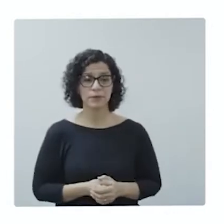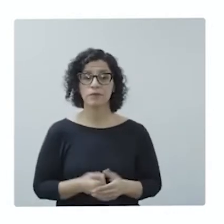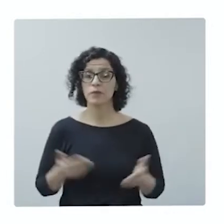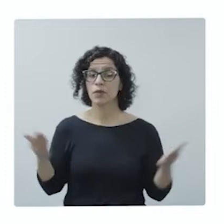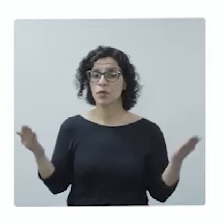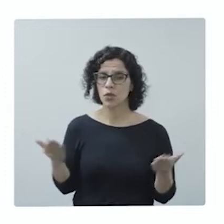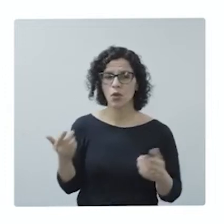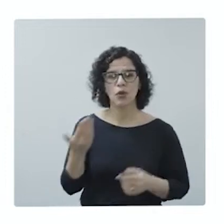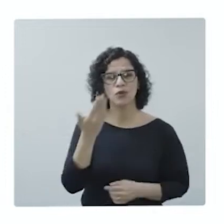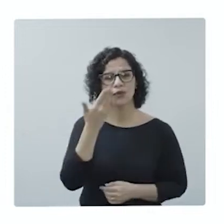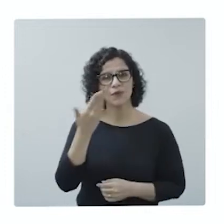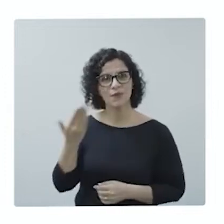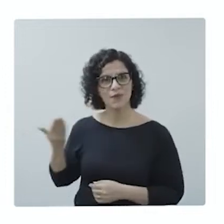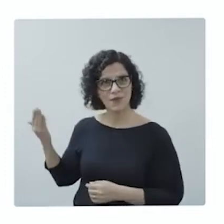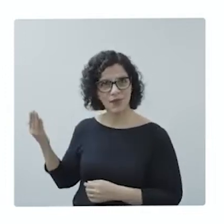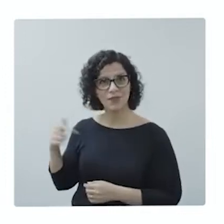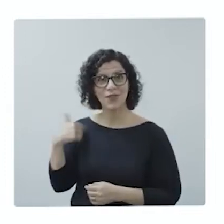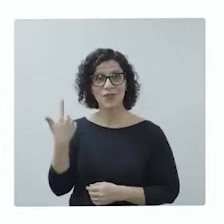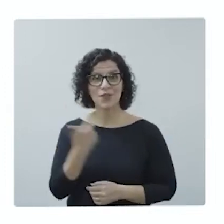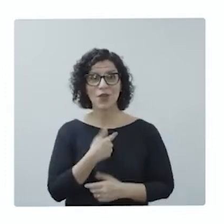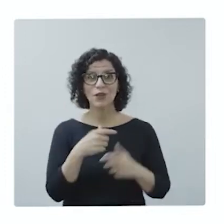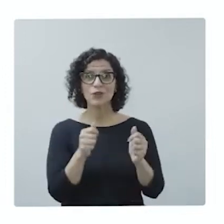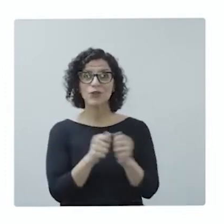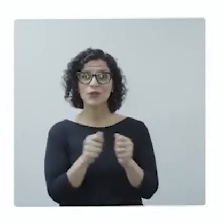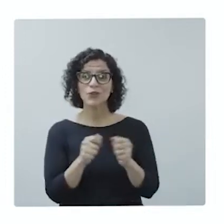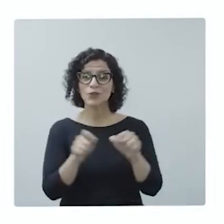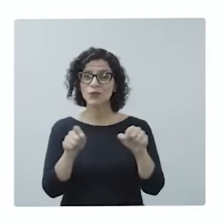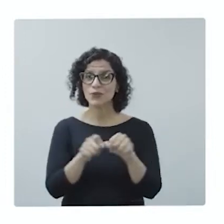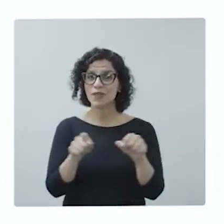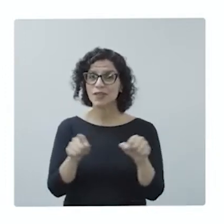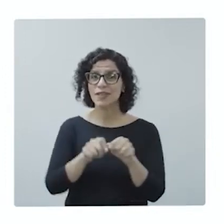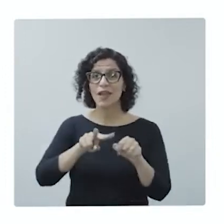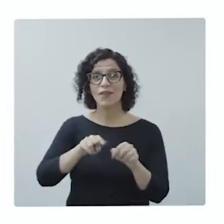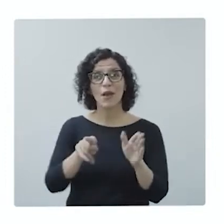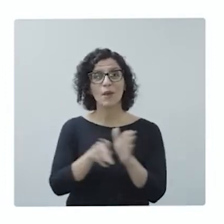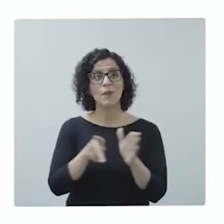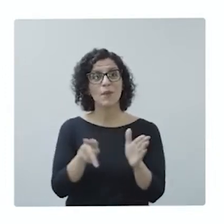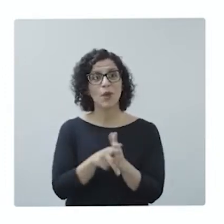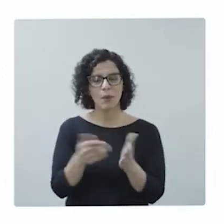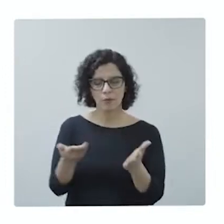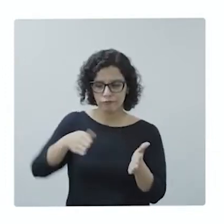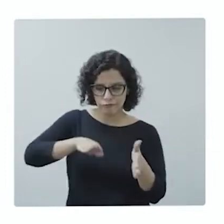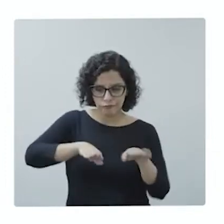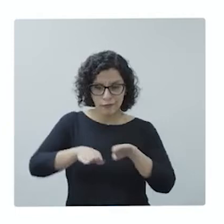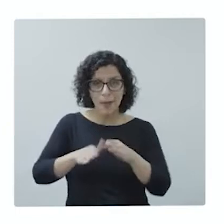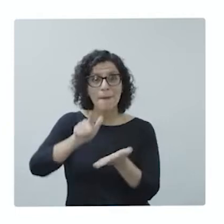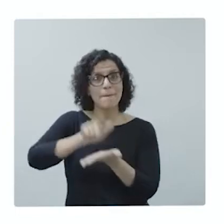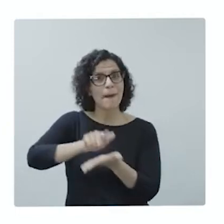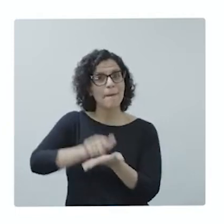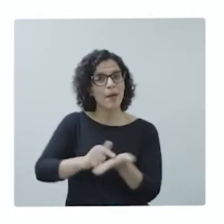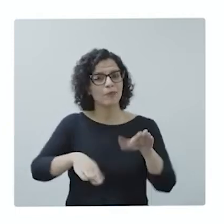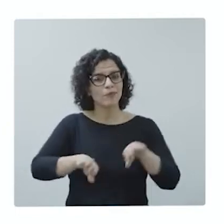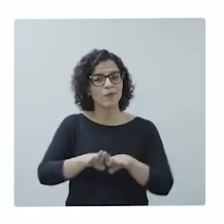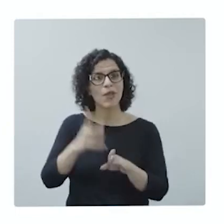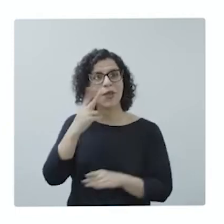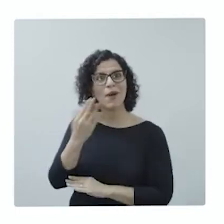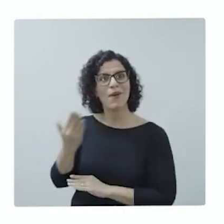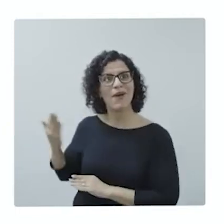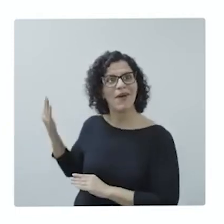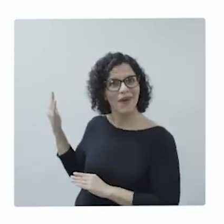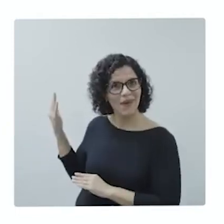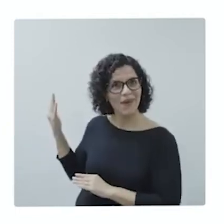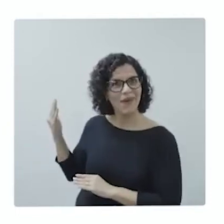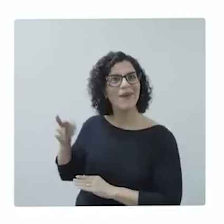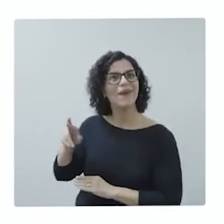hoje eu convido vocês para a gente fazer uma dobradura de uma raposa,